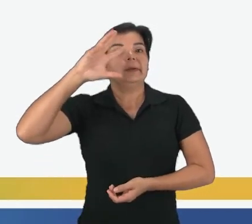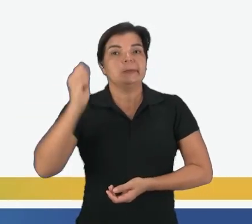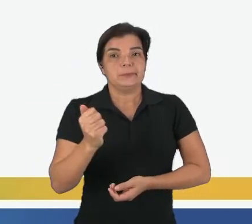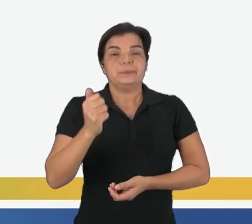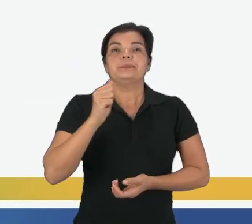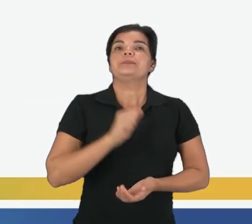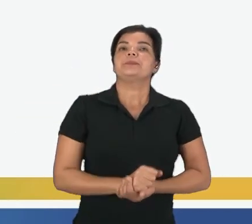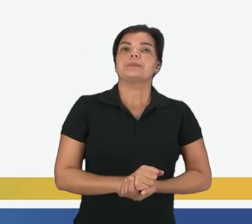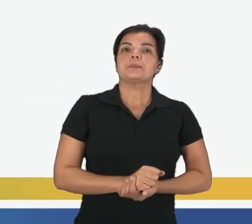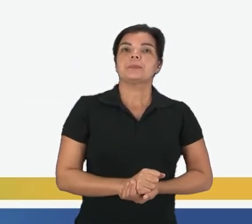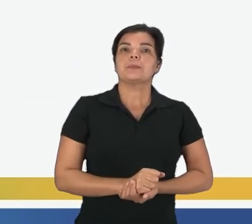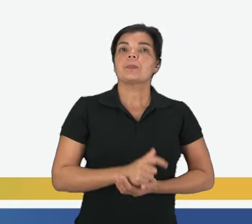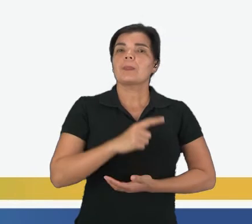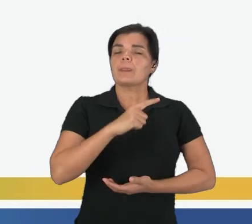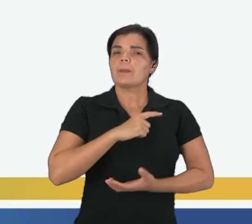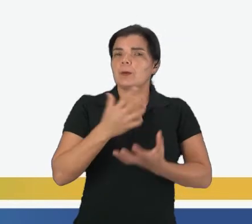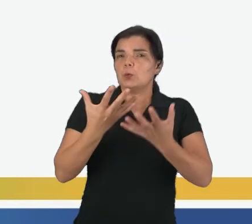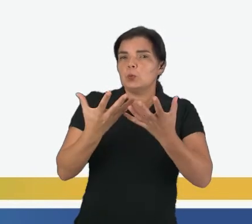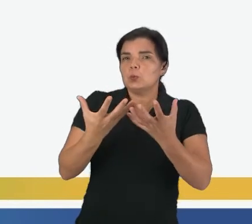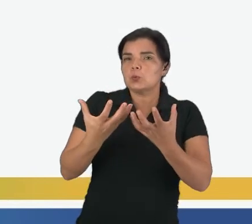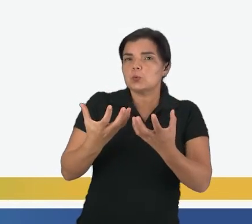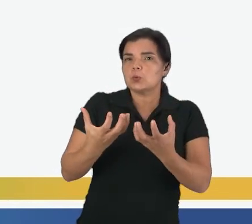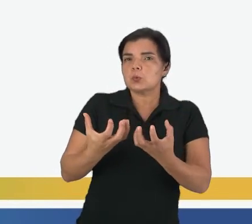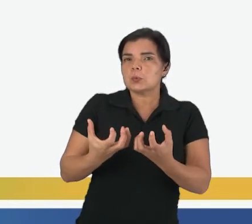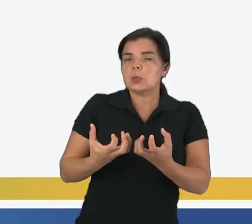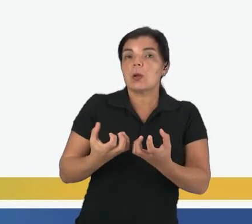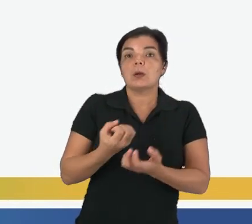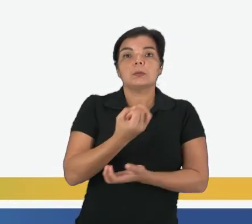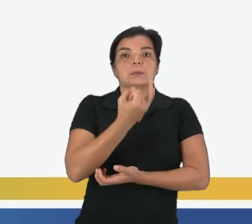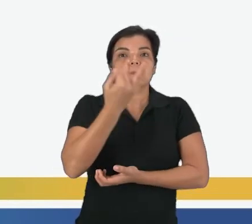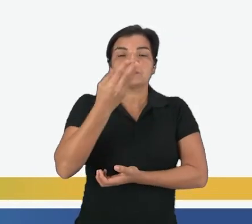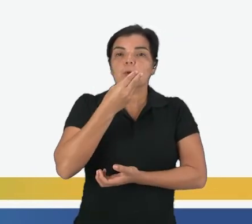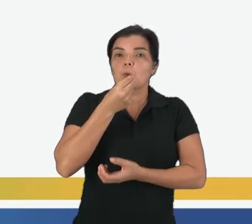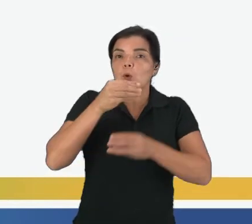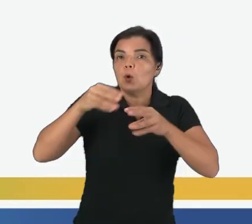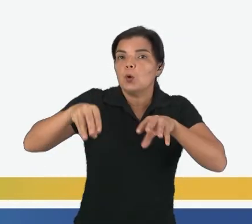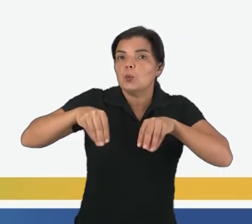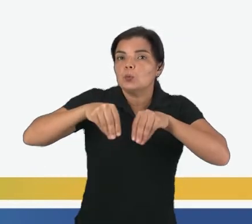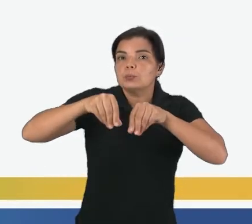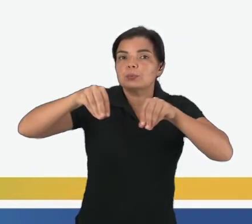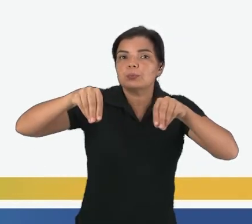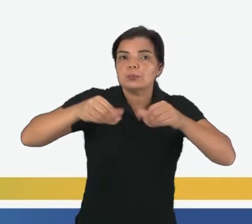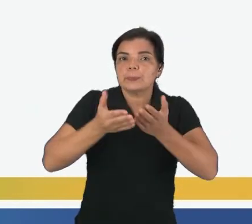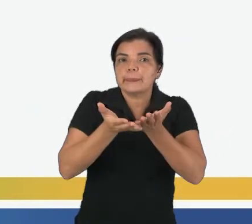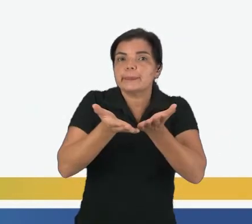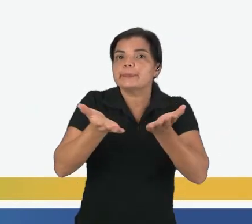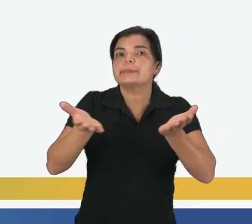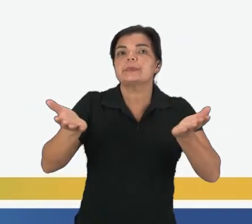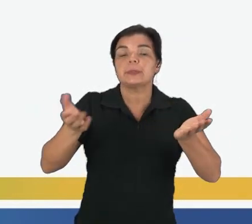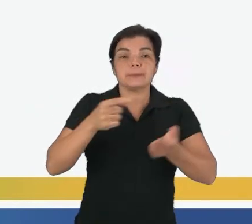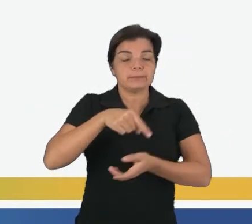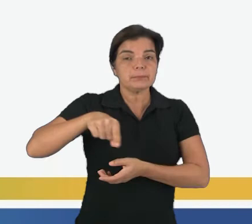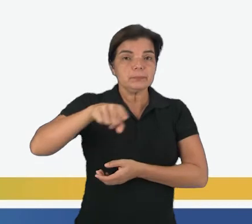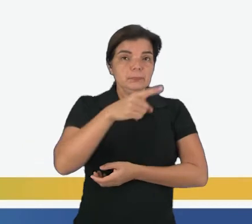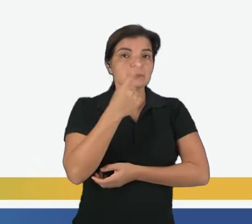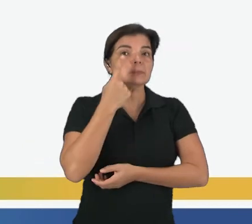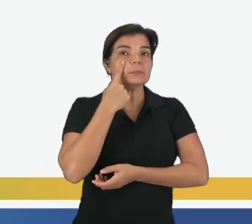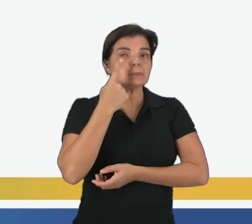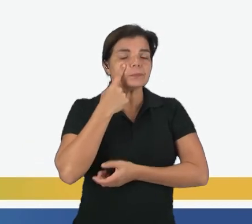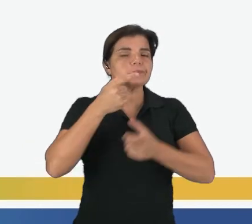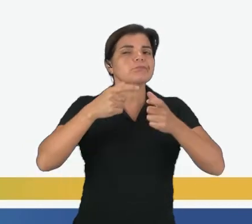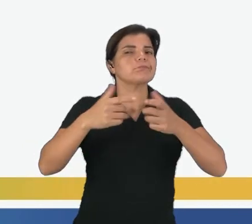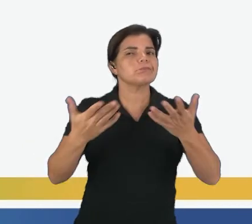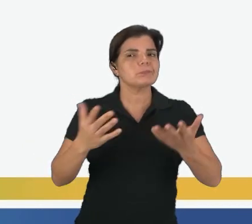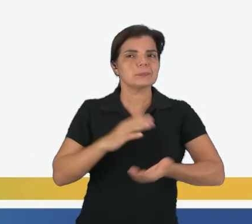bem. E aqui, essa imagem, olha a quantidade de areia que nós vemos nessa imagem. E aí, turminha, que